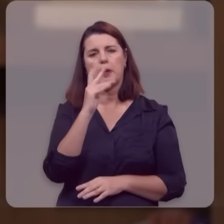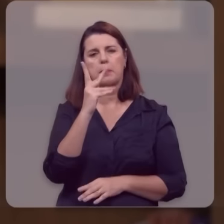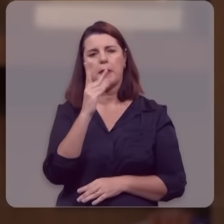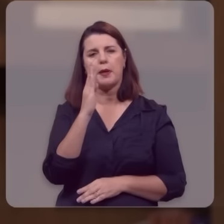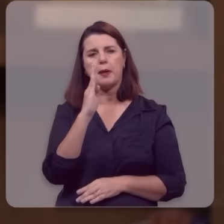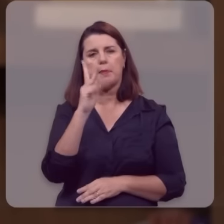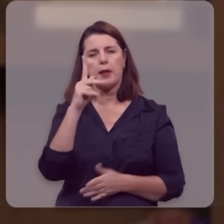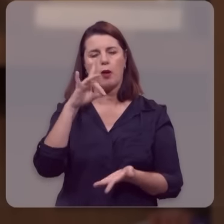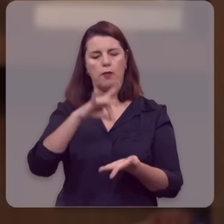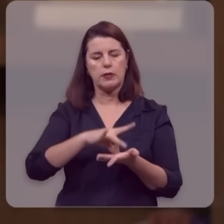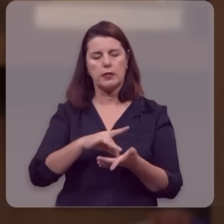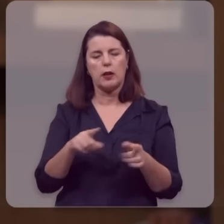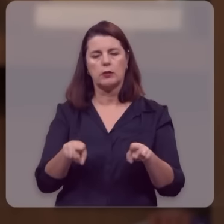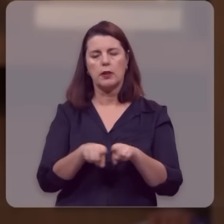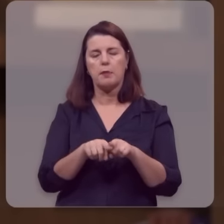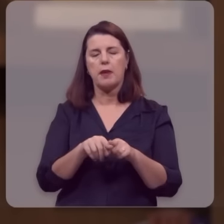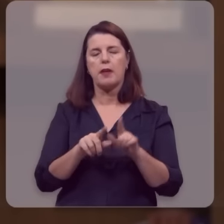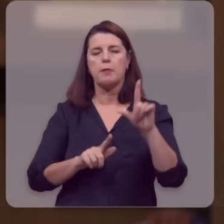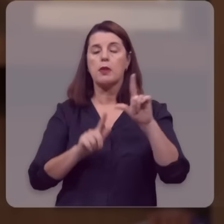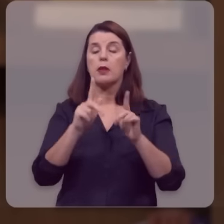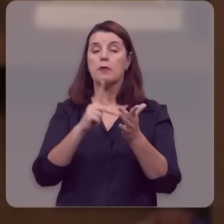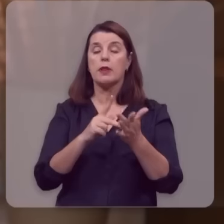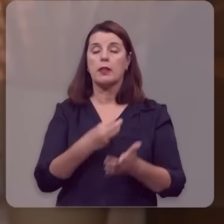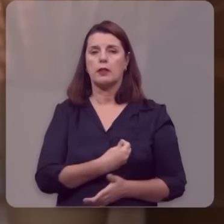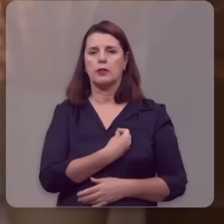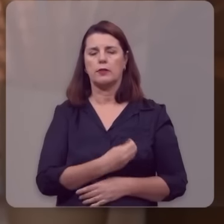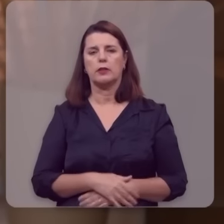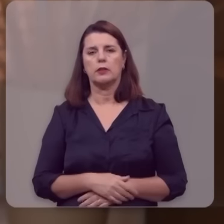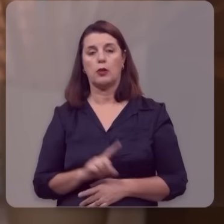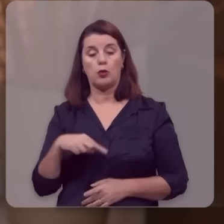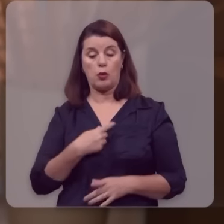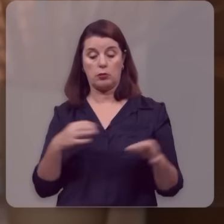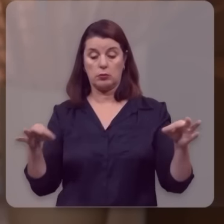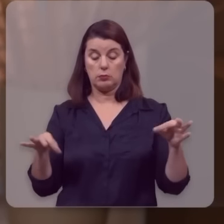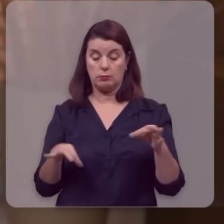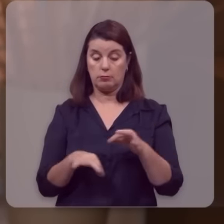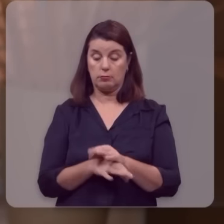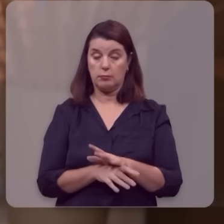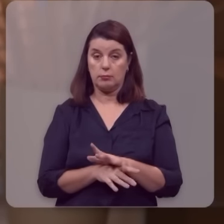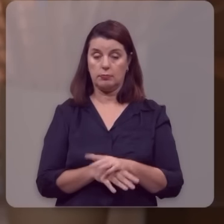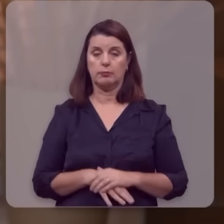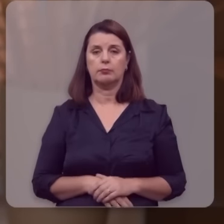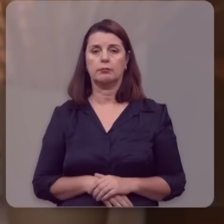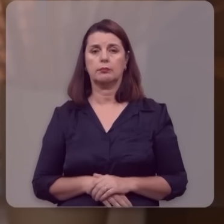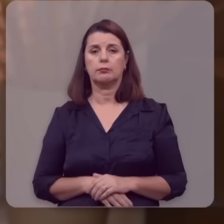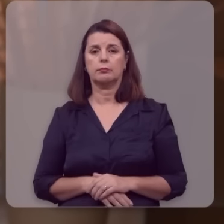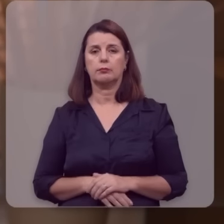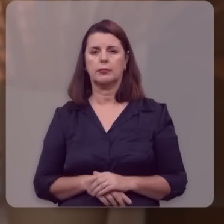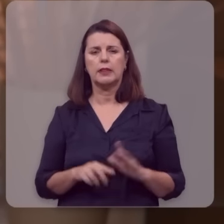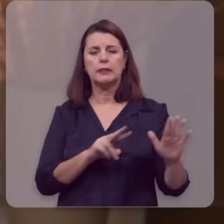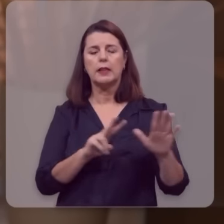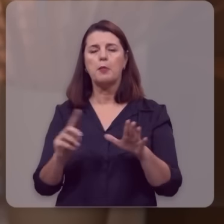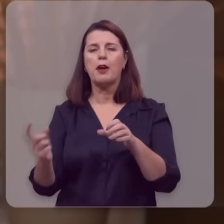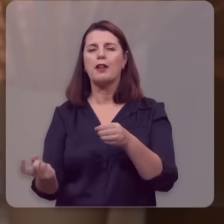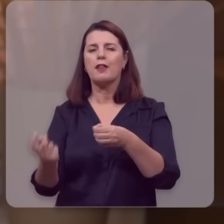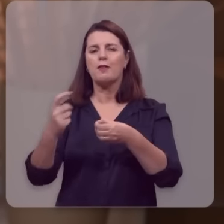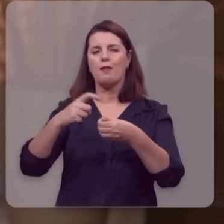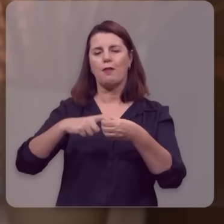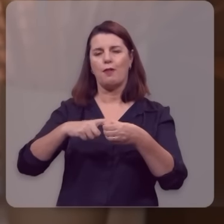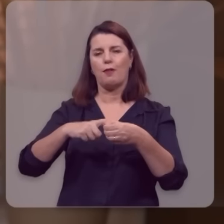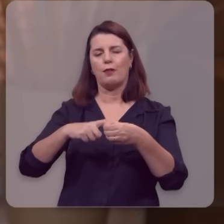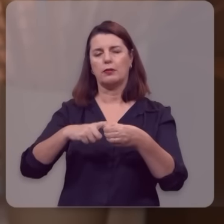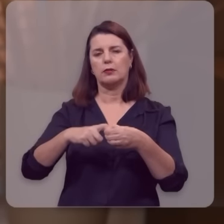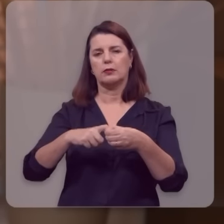oficial e também no programa Verdade vida nosso programa vai se encerrando mas semana que vem nós